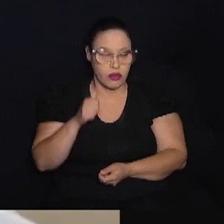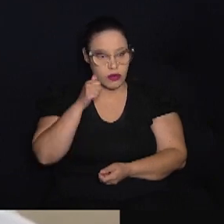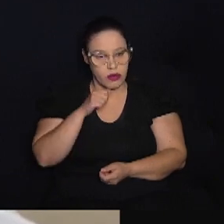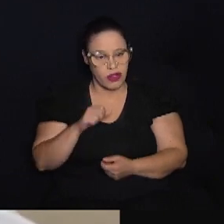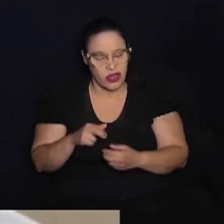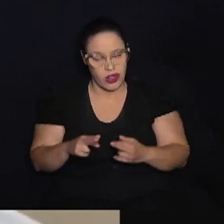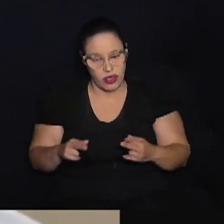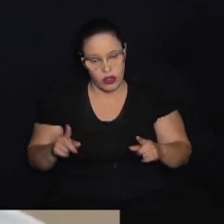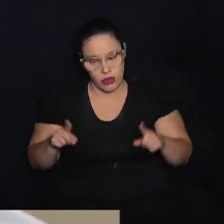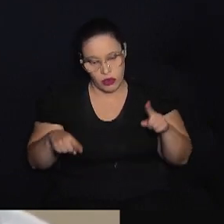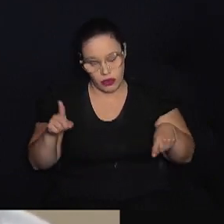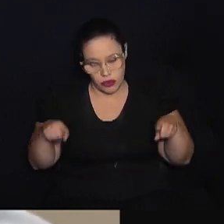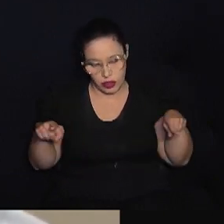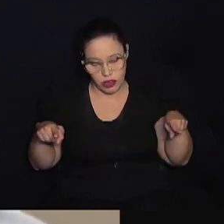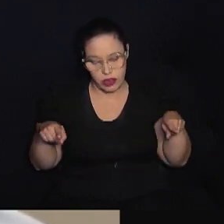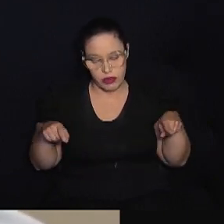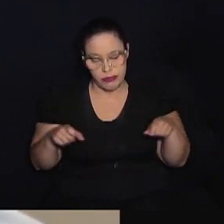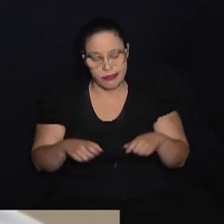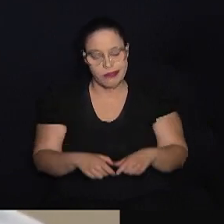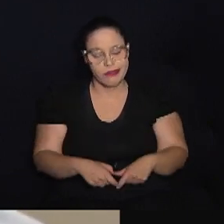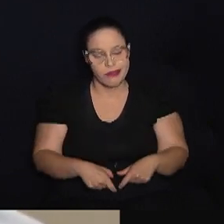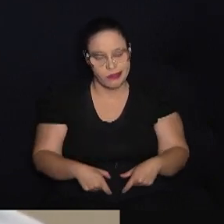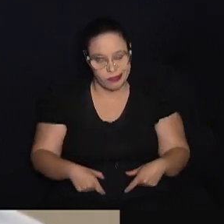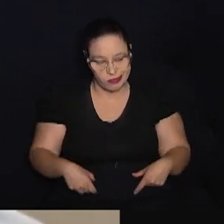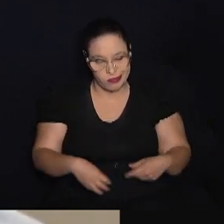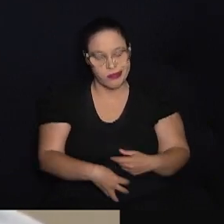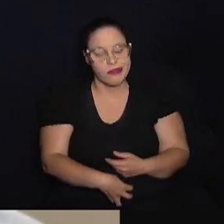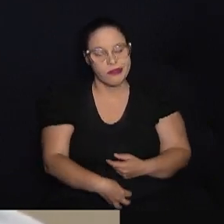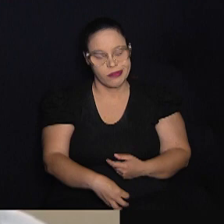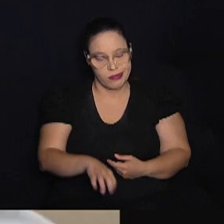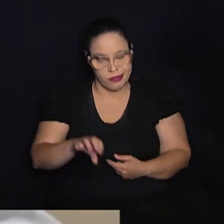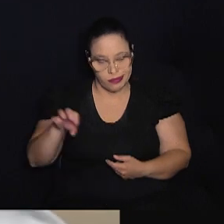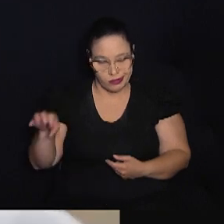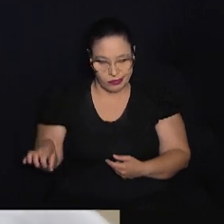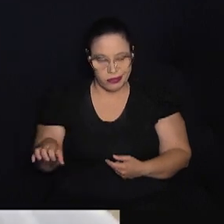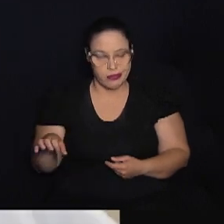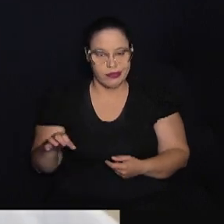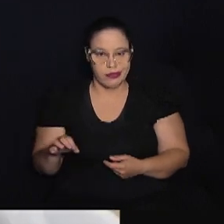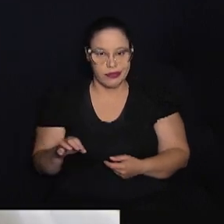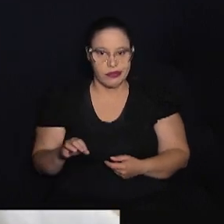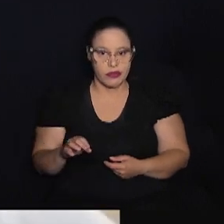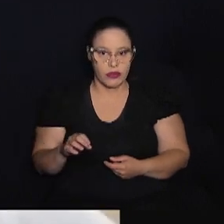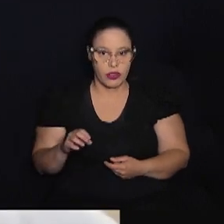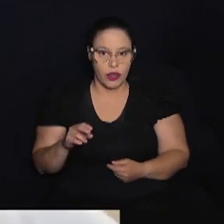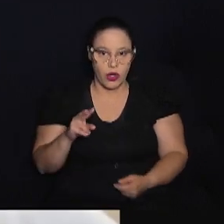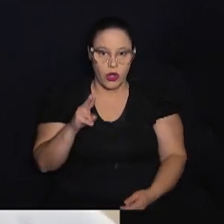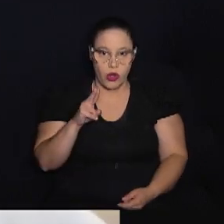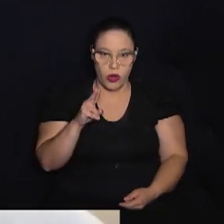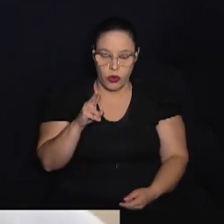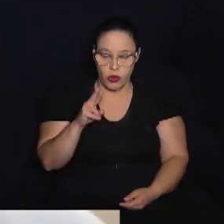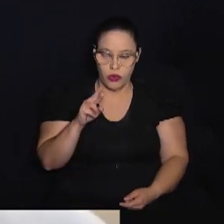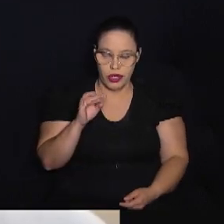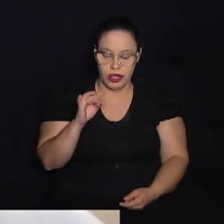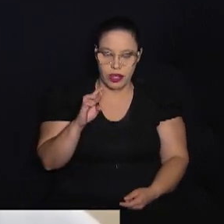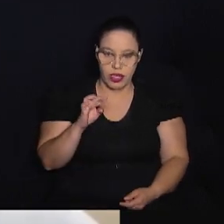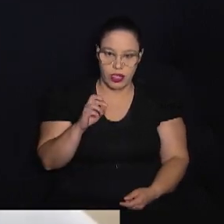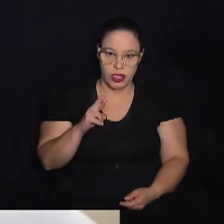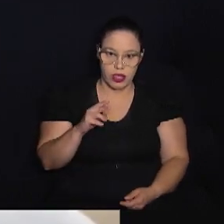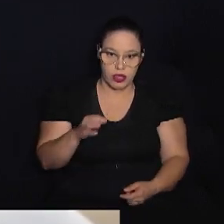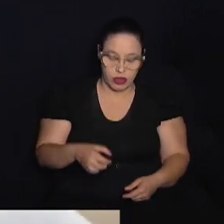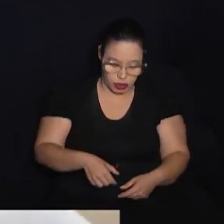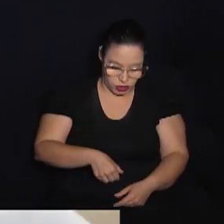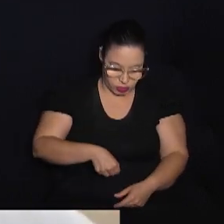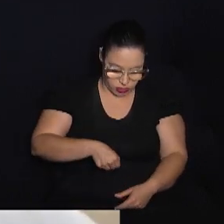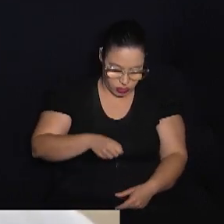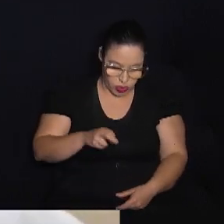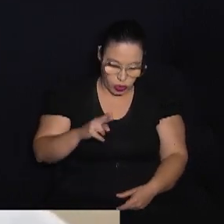muito de caso para caso, mas você acaba tirando sim a bexiga. E aí os ureteres, que é aquele caninho que vem lá de cima do